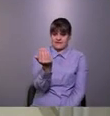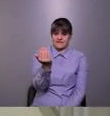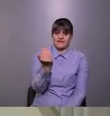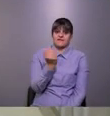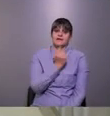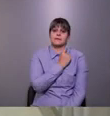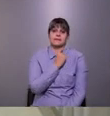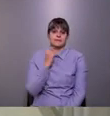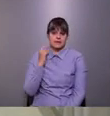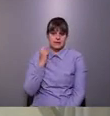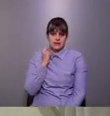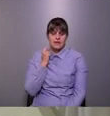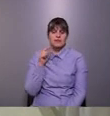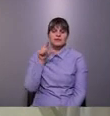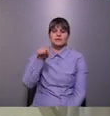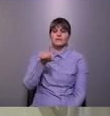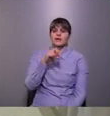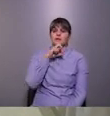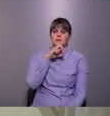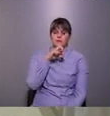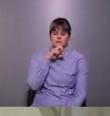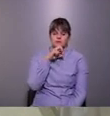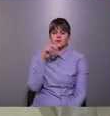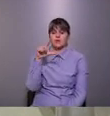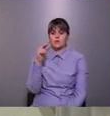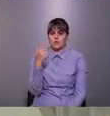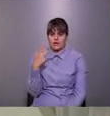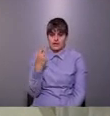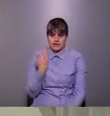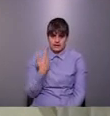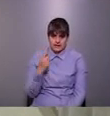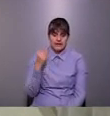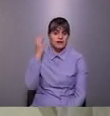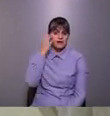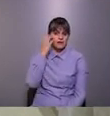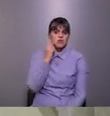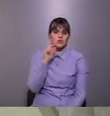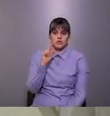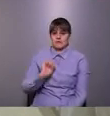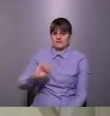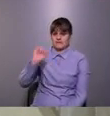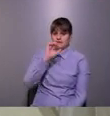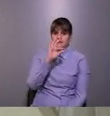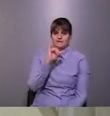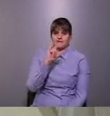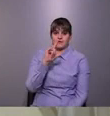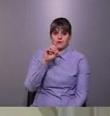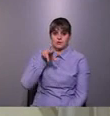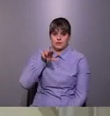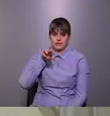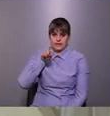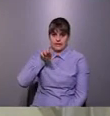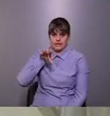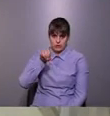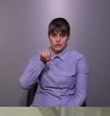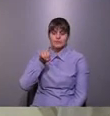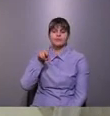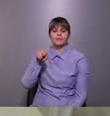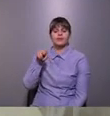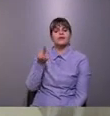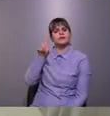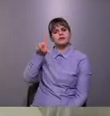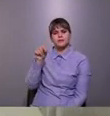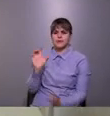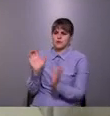Assembleia, o arcebispo de Luanda, Angola, Dom Filomeno do Nascimento Vieira Dias, e com ele os